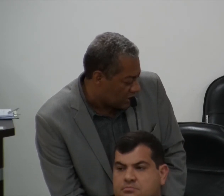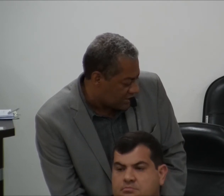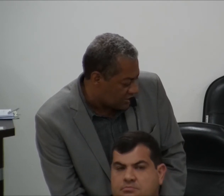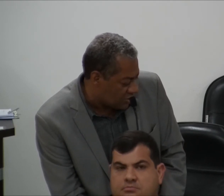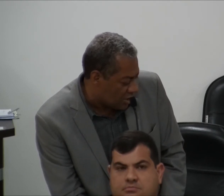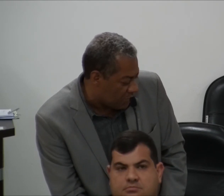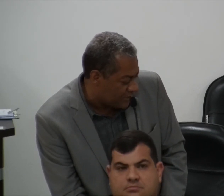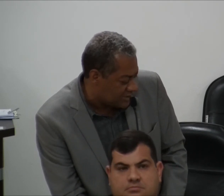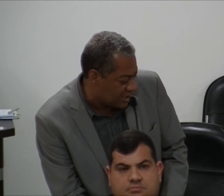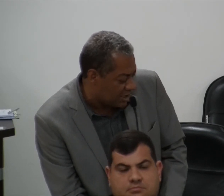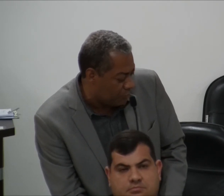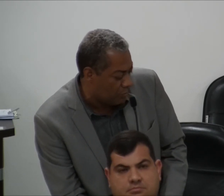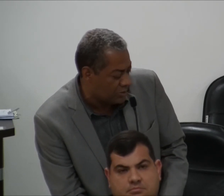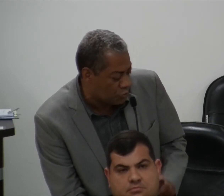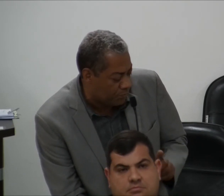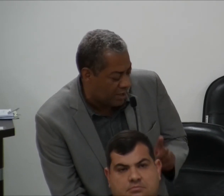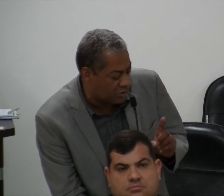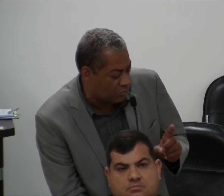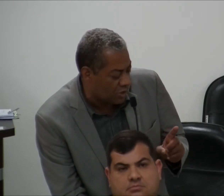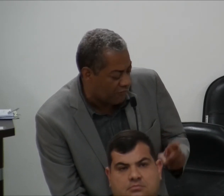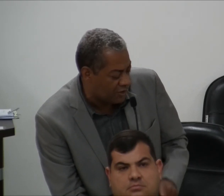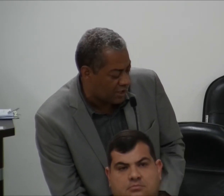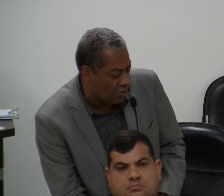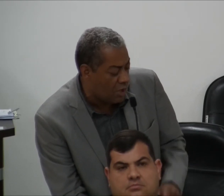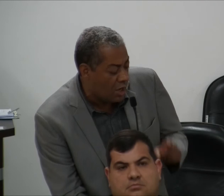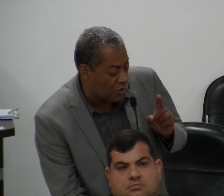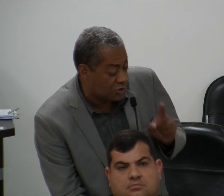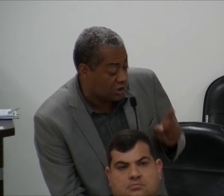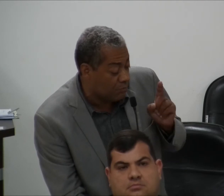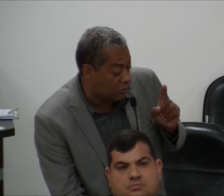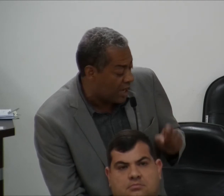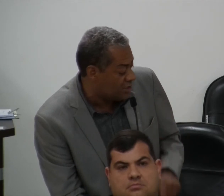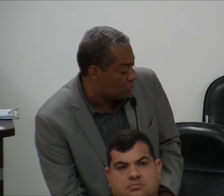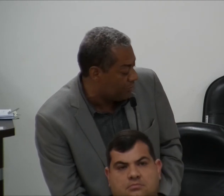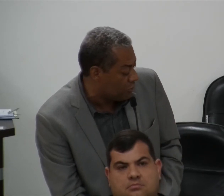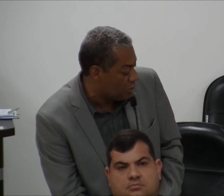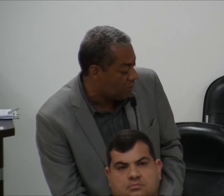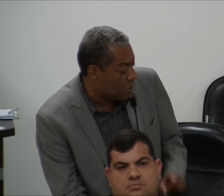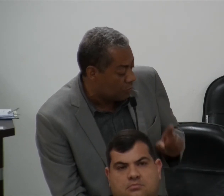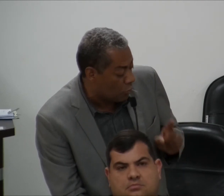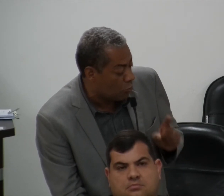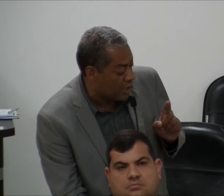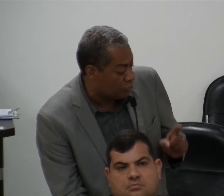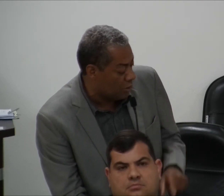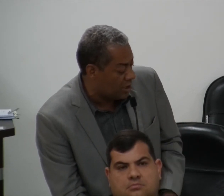Do Congresso Nacional, Presidente da República, Supremo Tribunal Federal, aos Tribunais Superior,